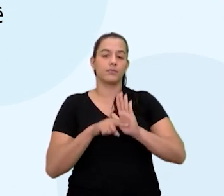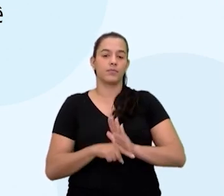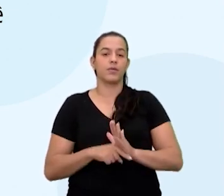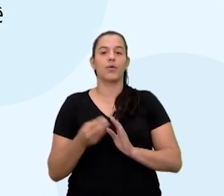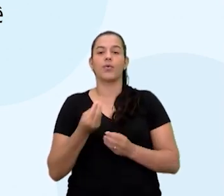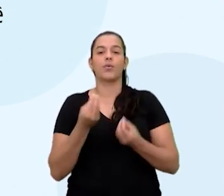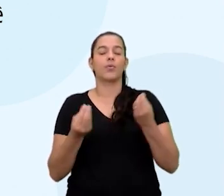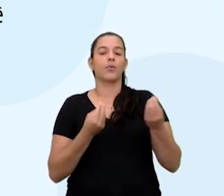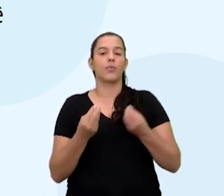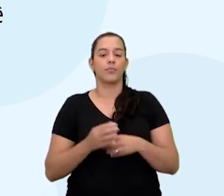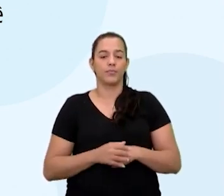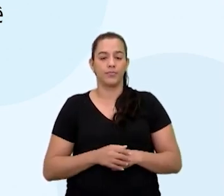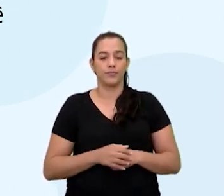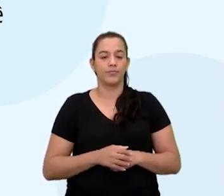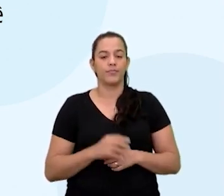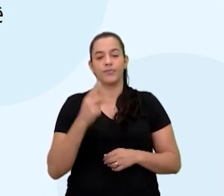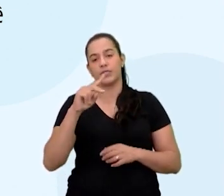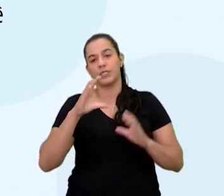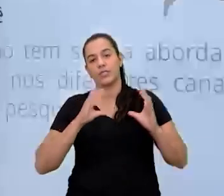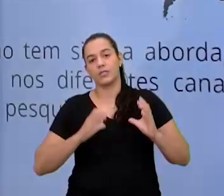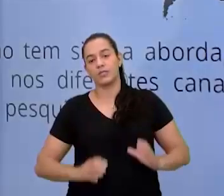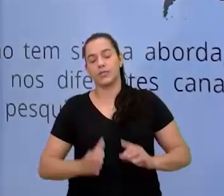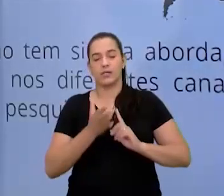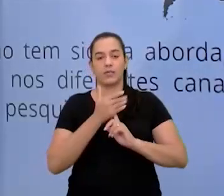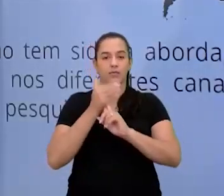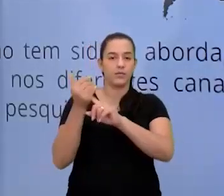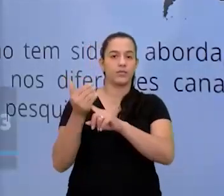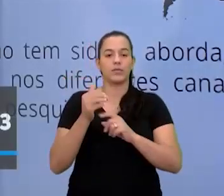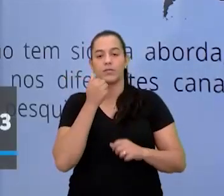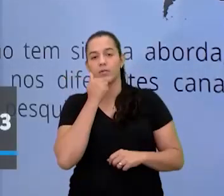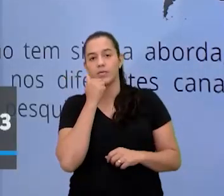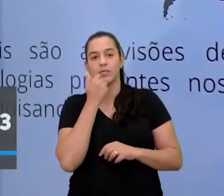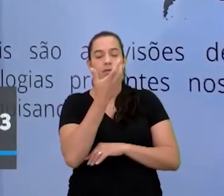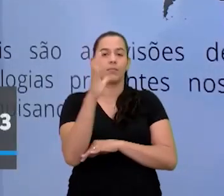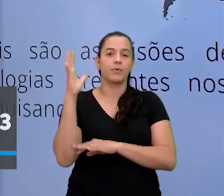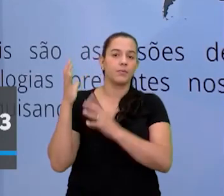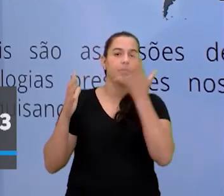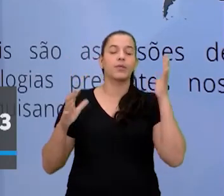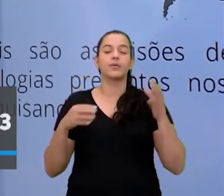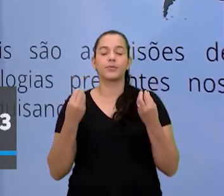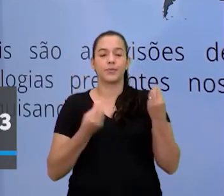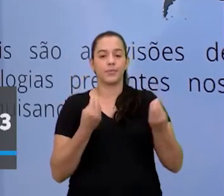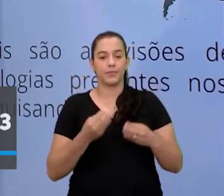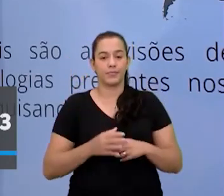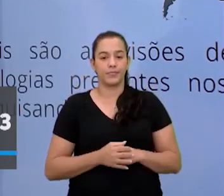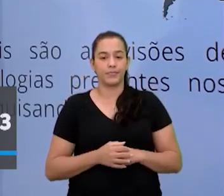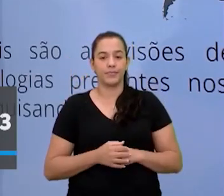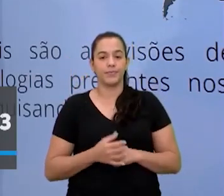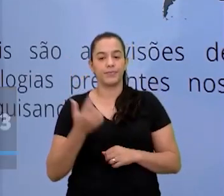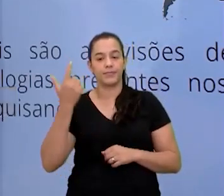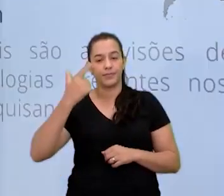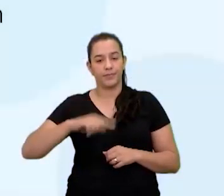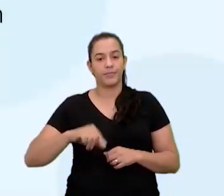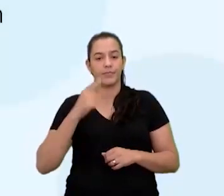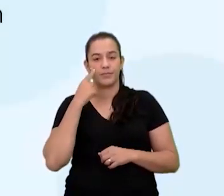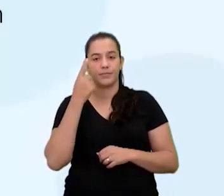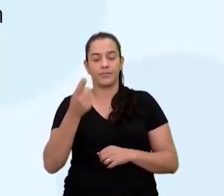sido o multiculturalismo, cidadania, tecnologia, ciência, meio ambiente? Mais lição de casa na